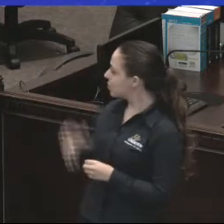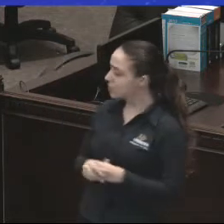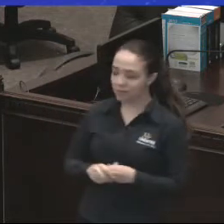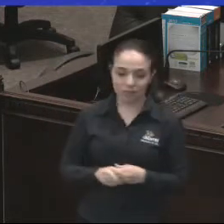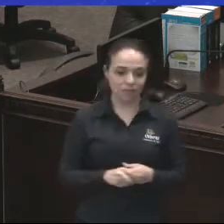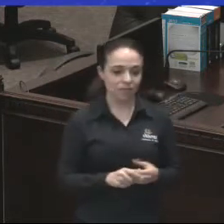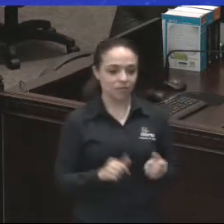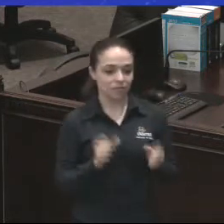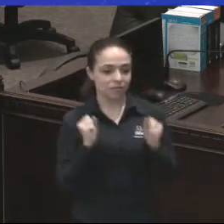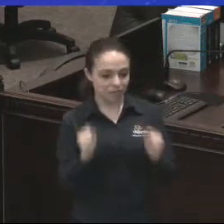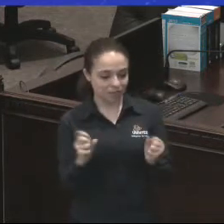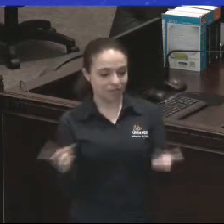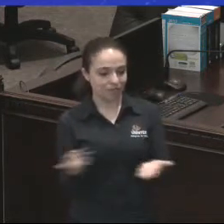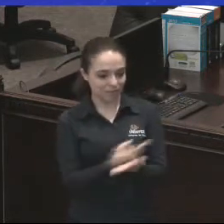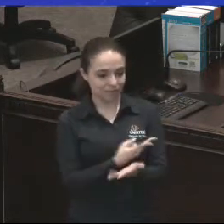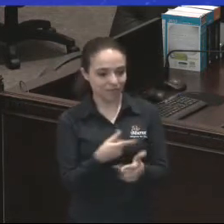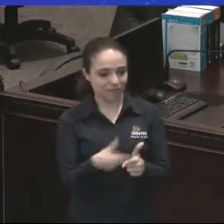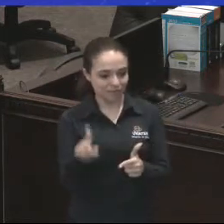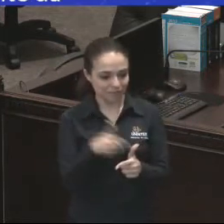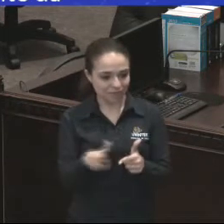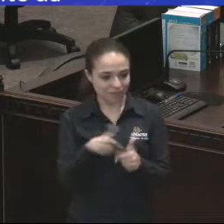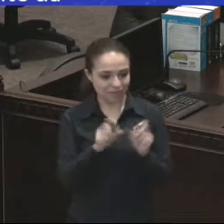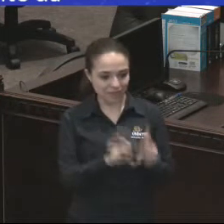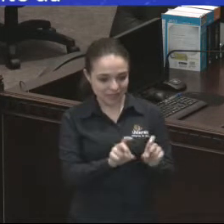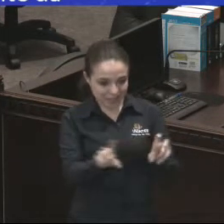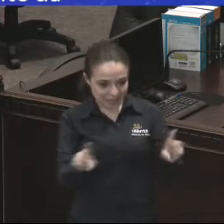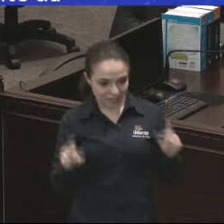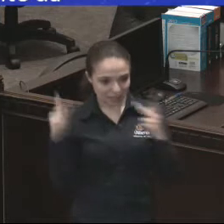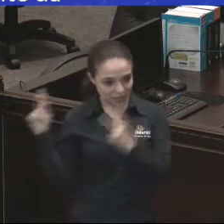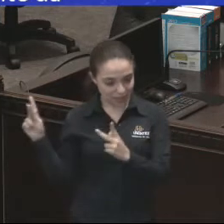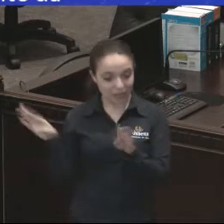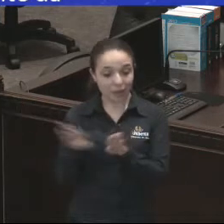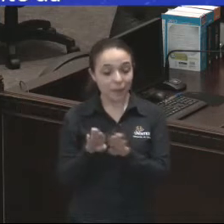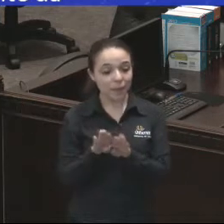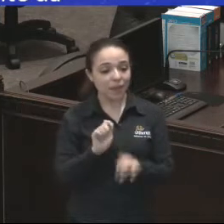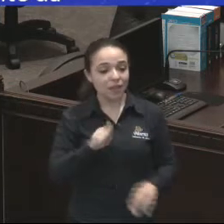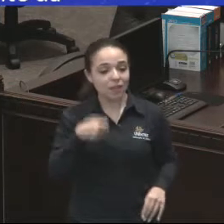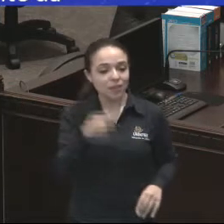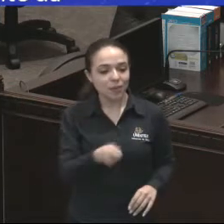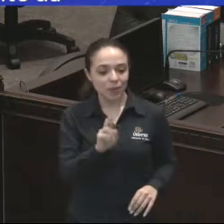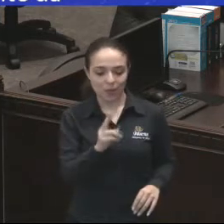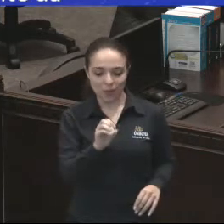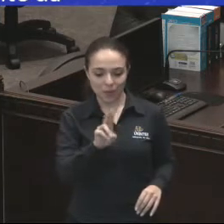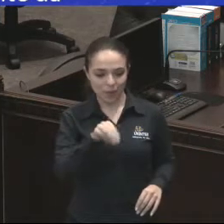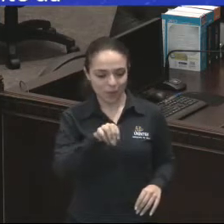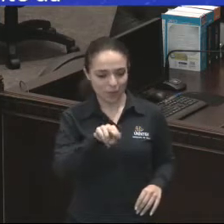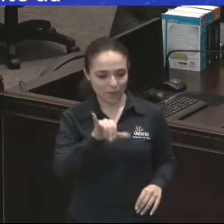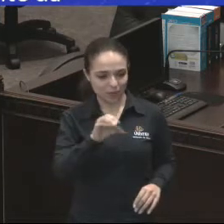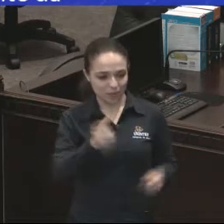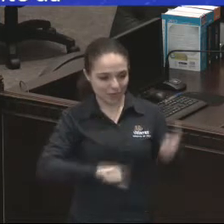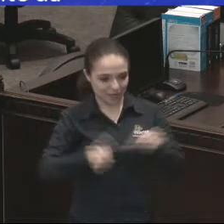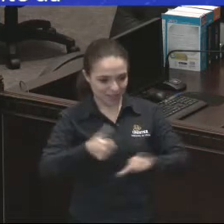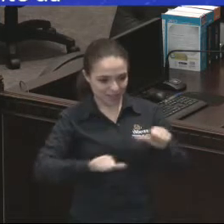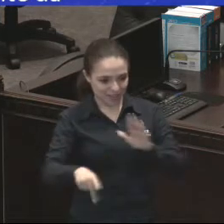bactérias, né, que são afetadas pelos antibióticos. Os hormônios sexuais, que a professora Helena colocou muito